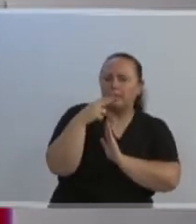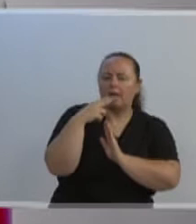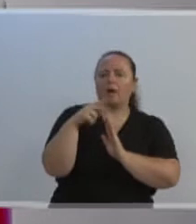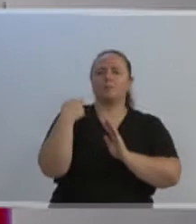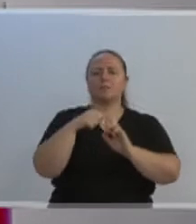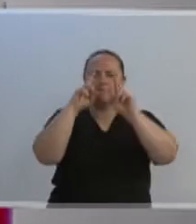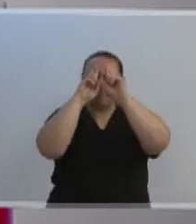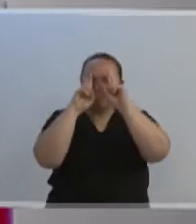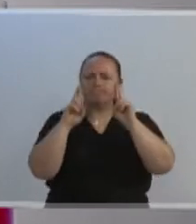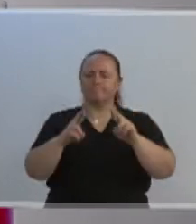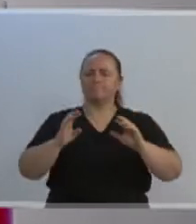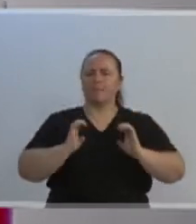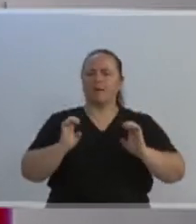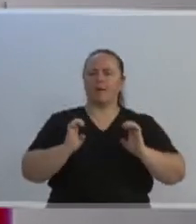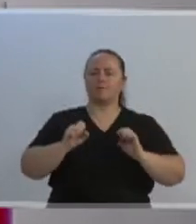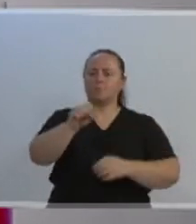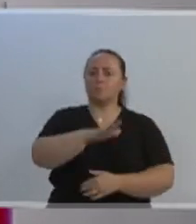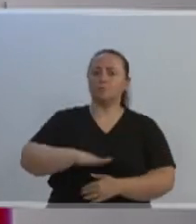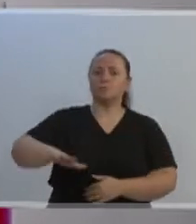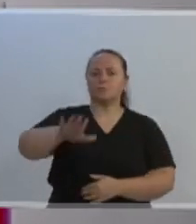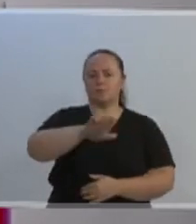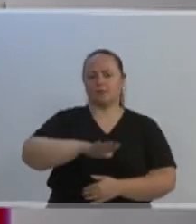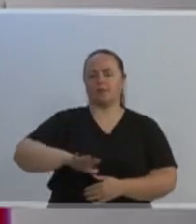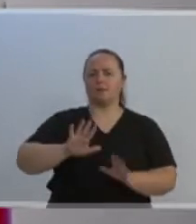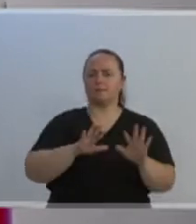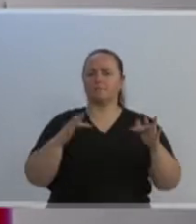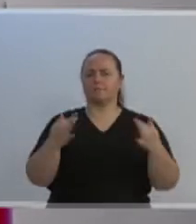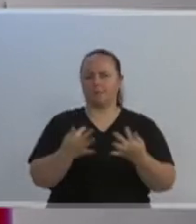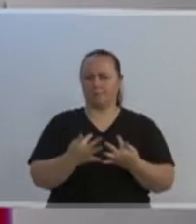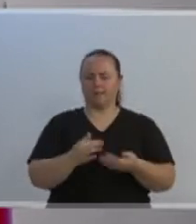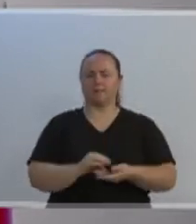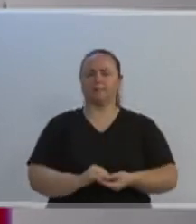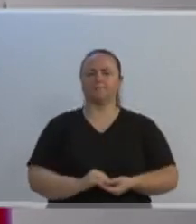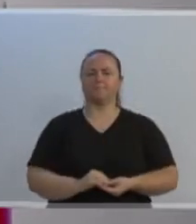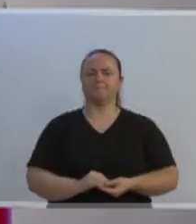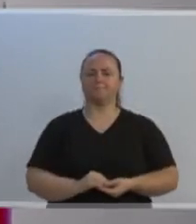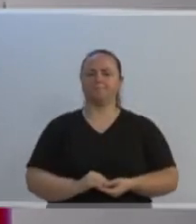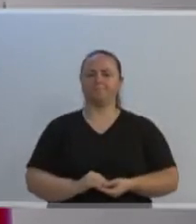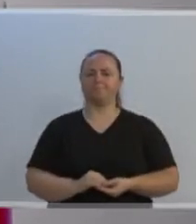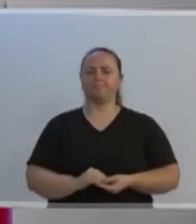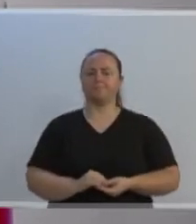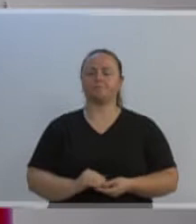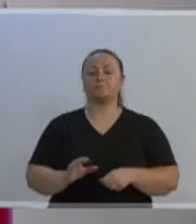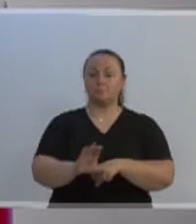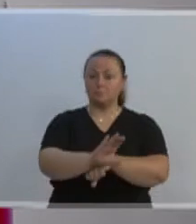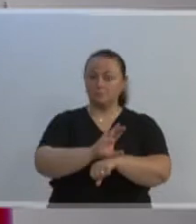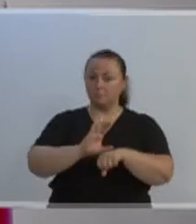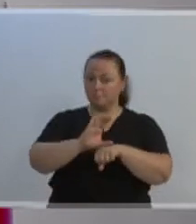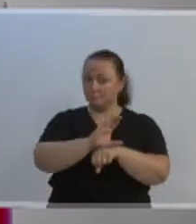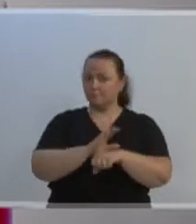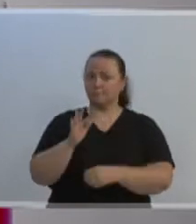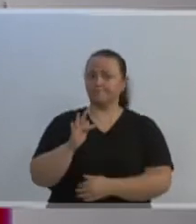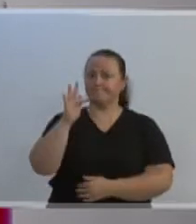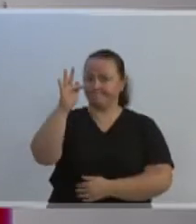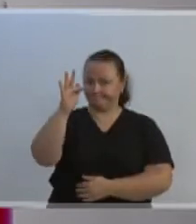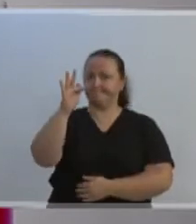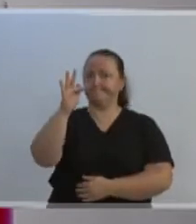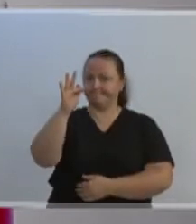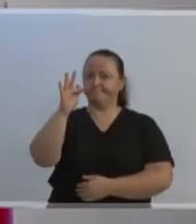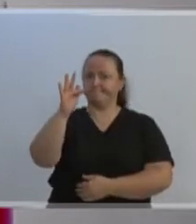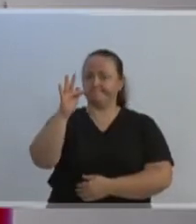valores éticos e sociais da pessoa e da família. E a Constituição Federal não